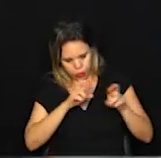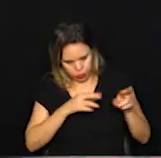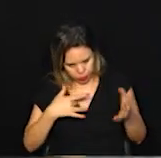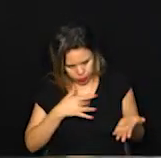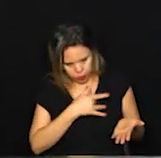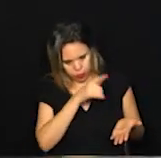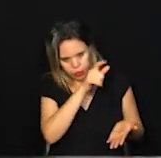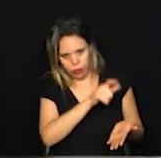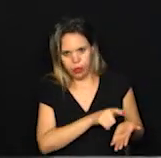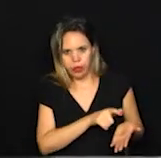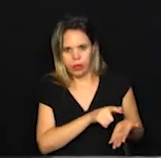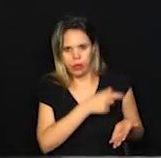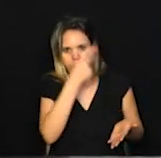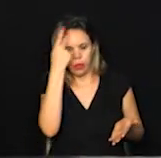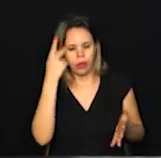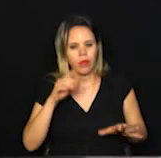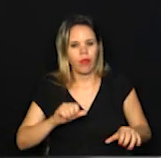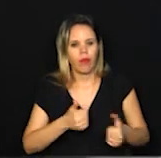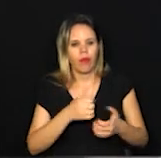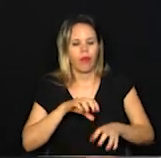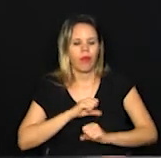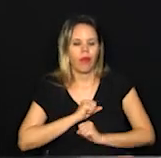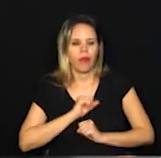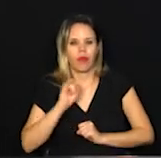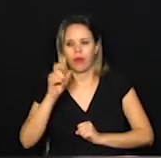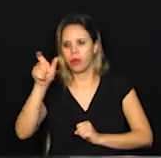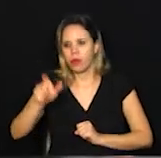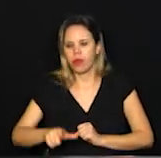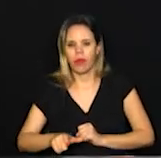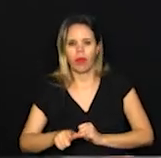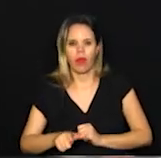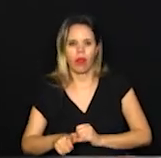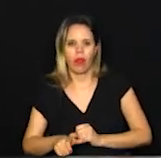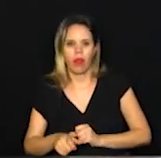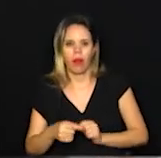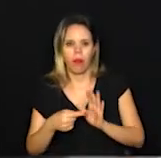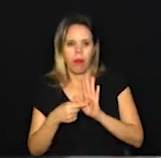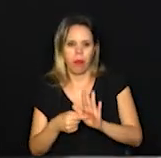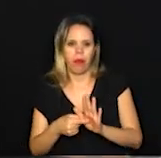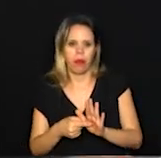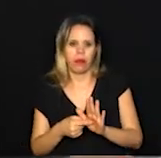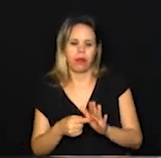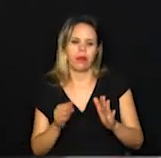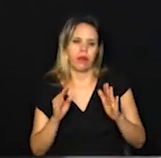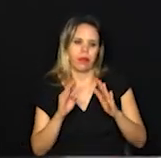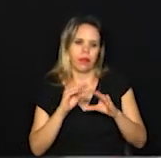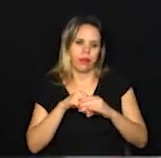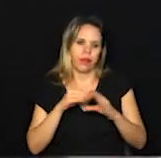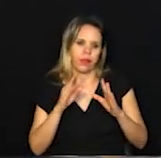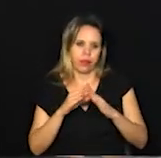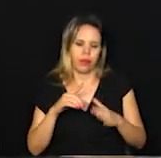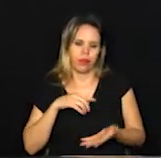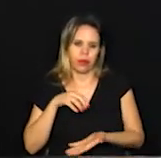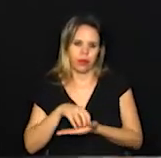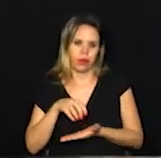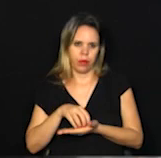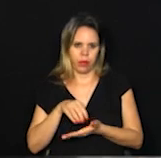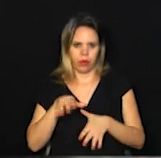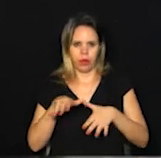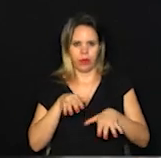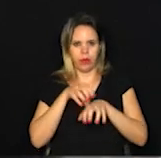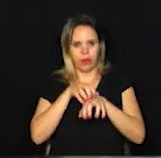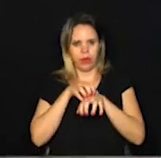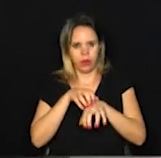saúde do positivado. Se alguém no lar demonstrar qualquer sintoma, nós temos uma unidade móvel